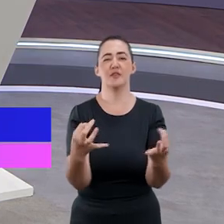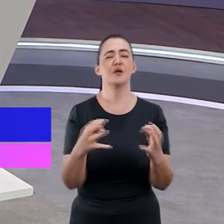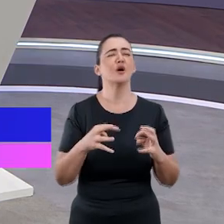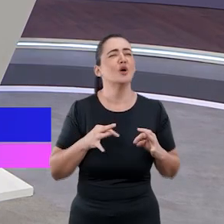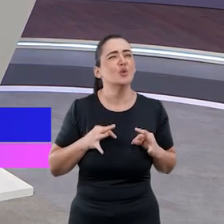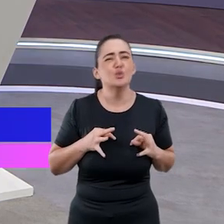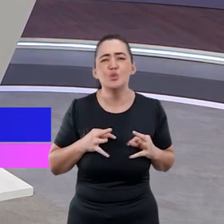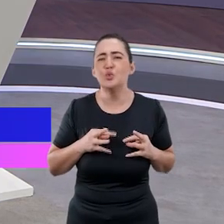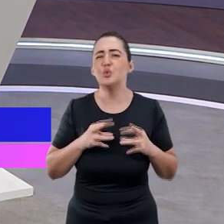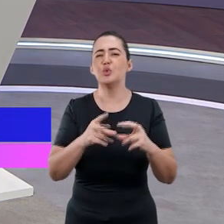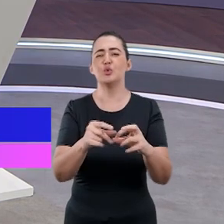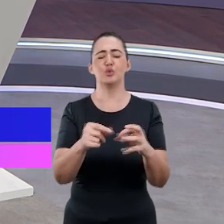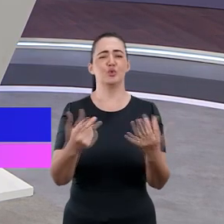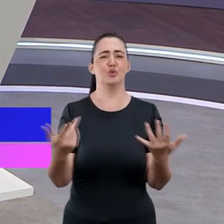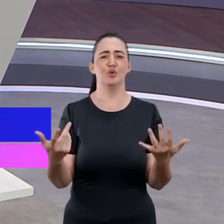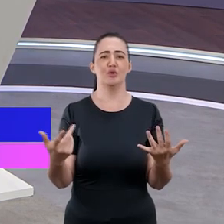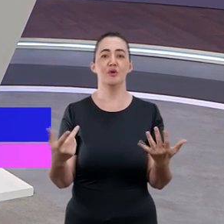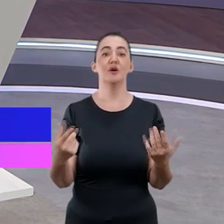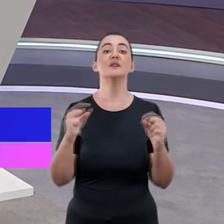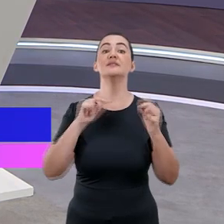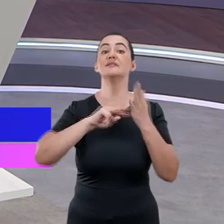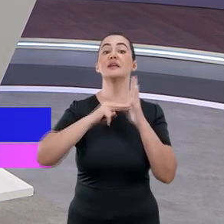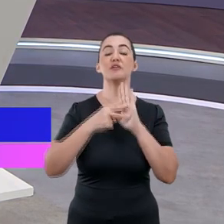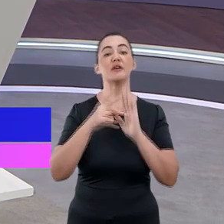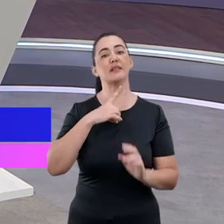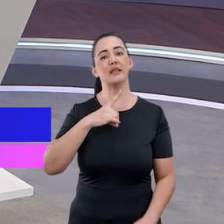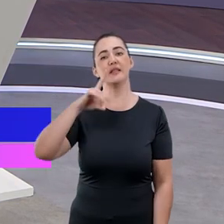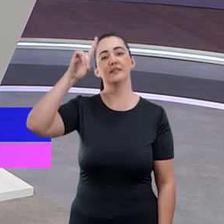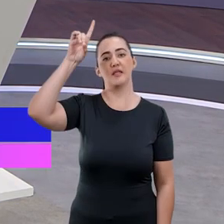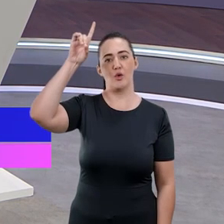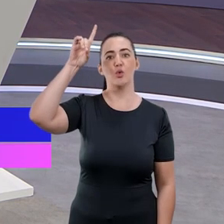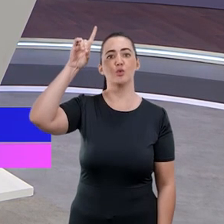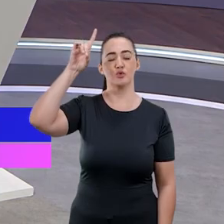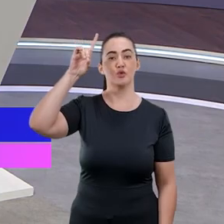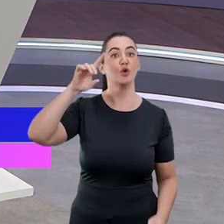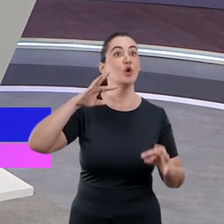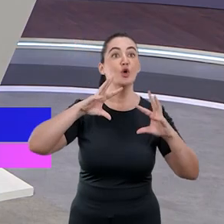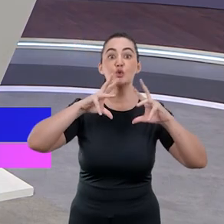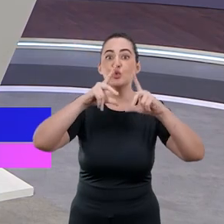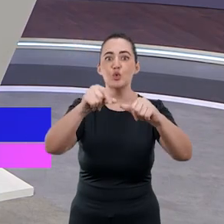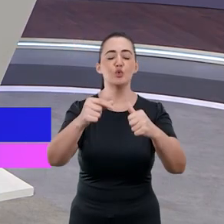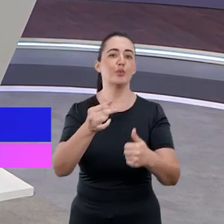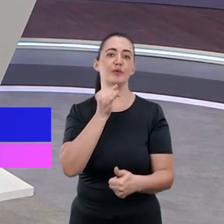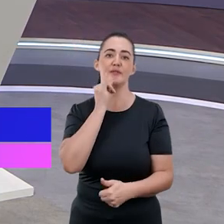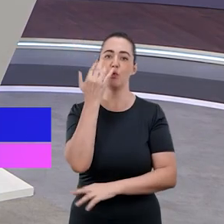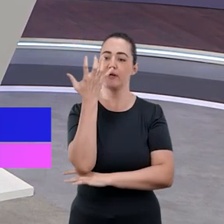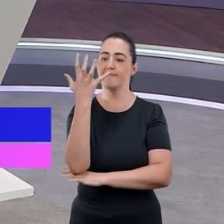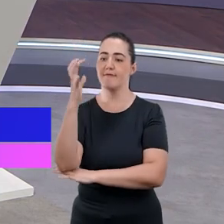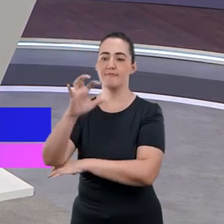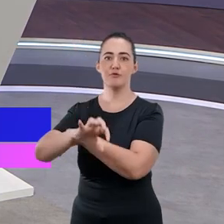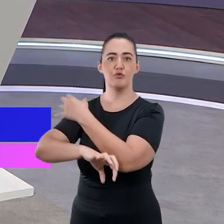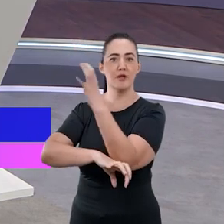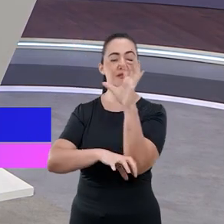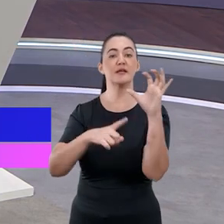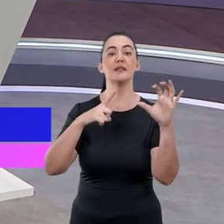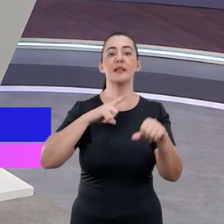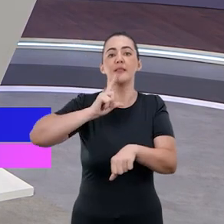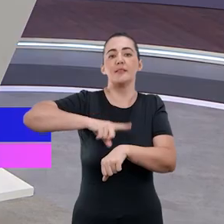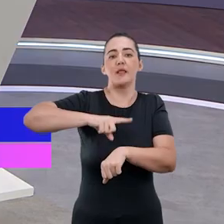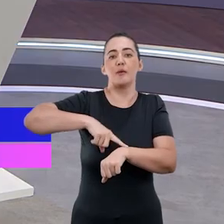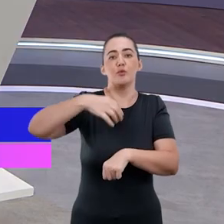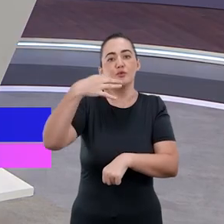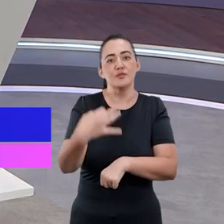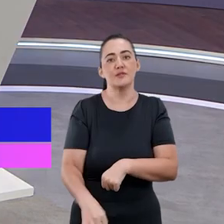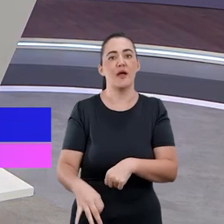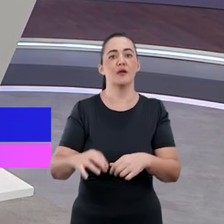Tudo como acontece de maneira programada, calculada para a permanência da vida humana.